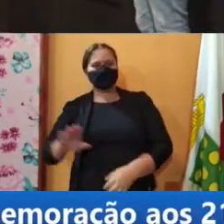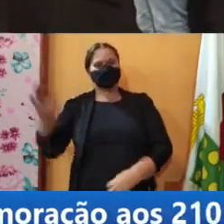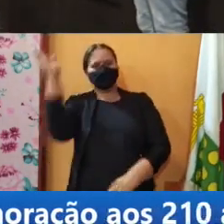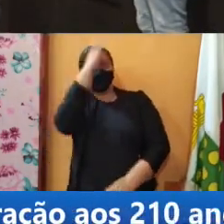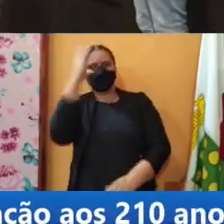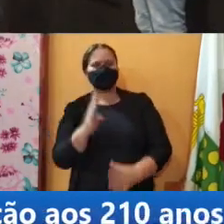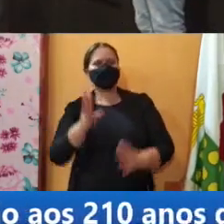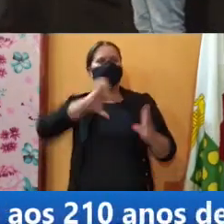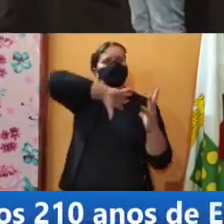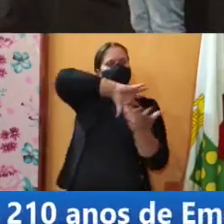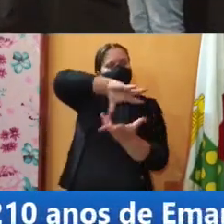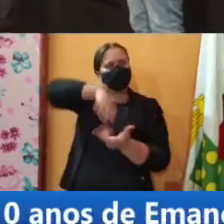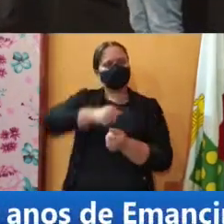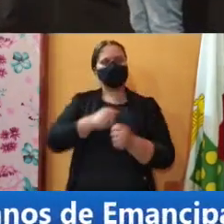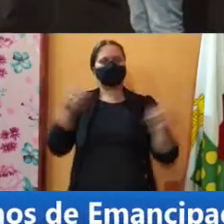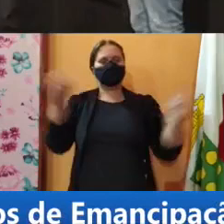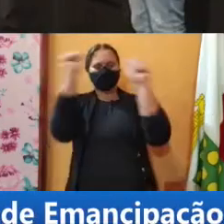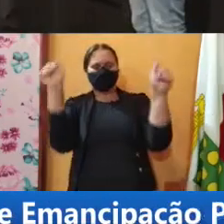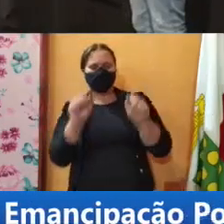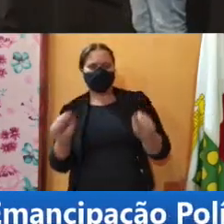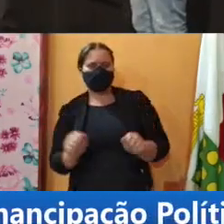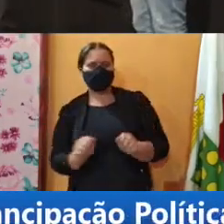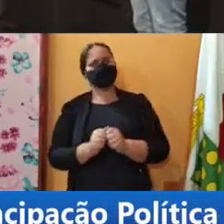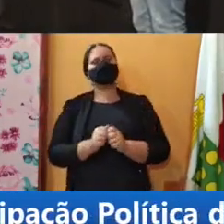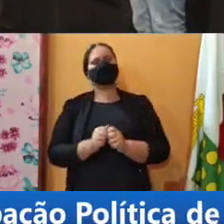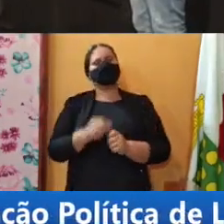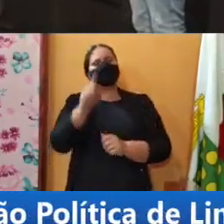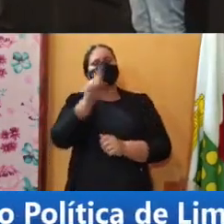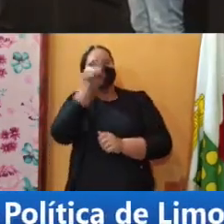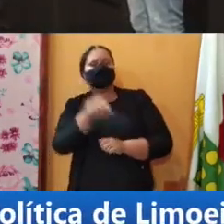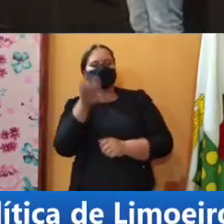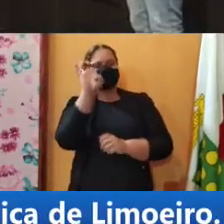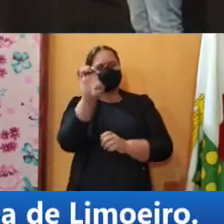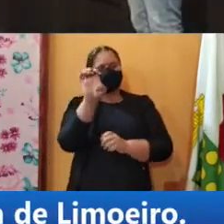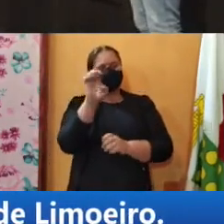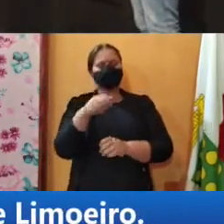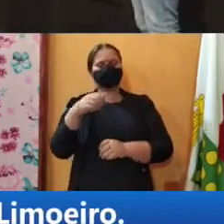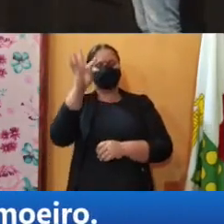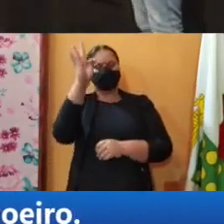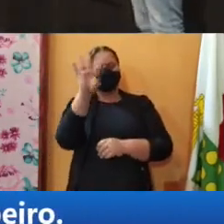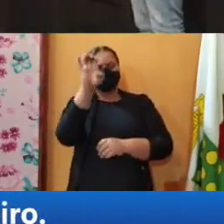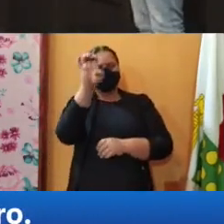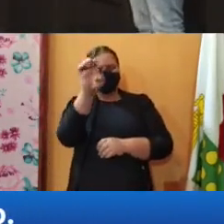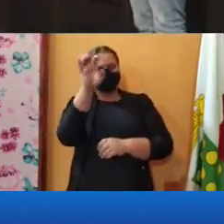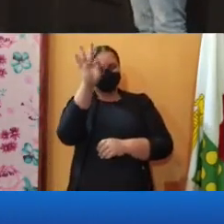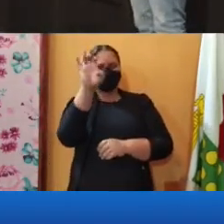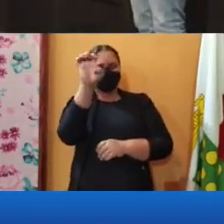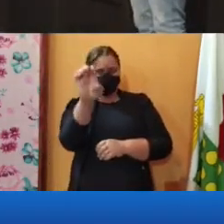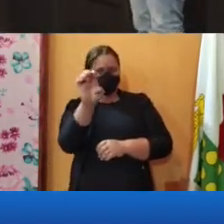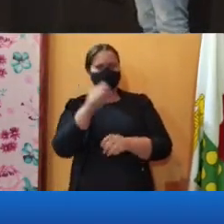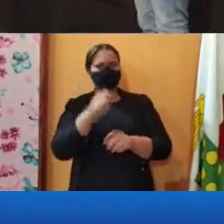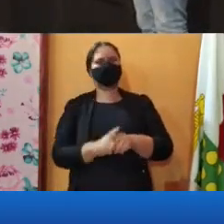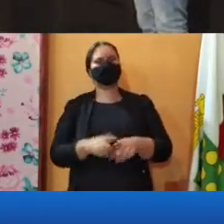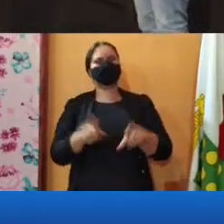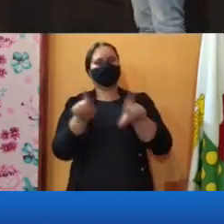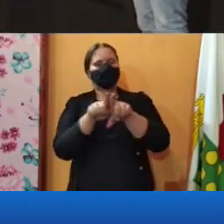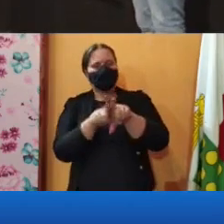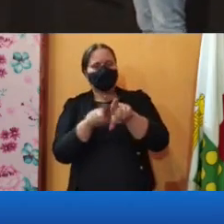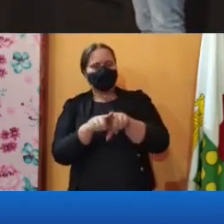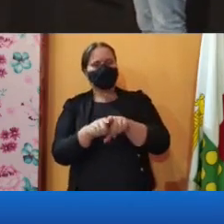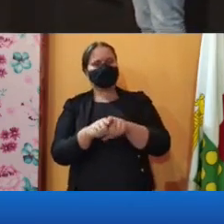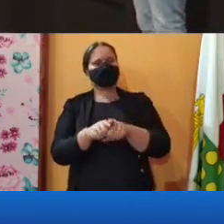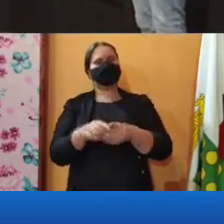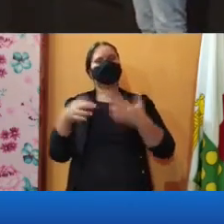inteiro. Os artistas como Zé Teté e o Bolinha, o querido amigo Bolinha, da